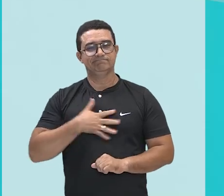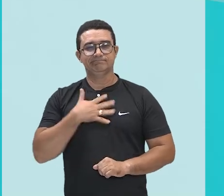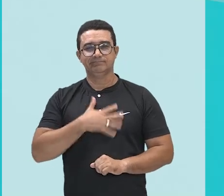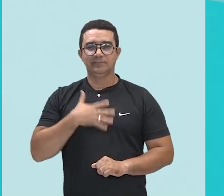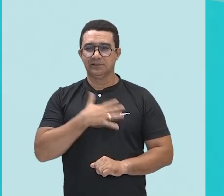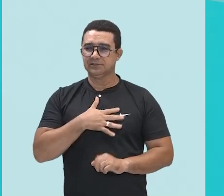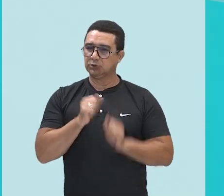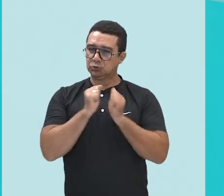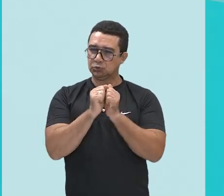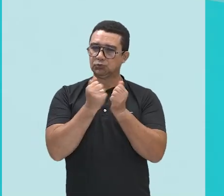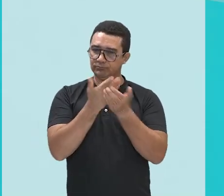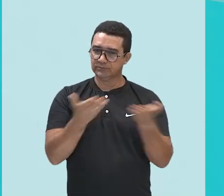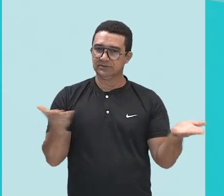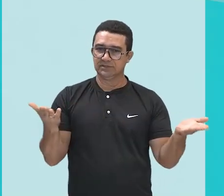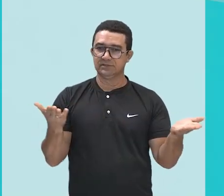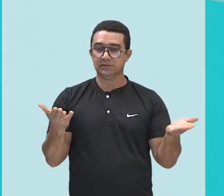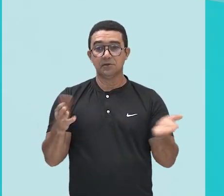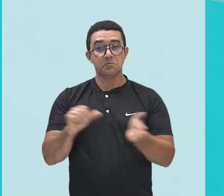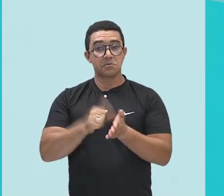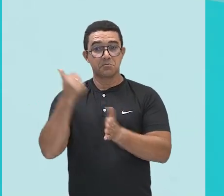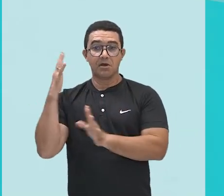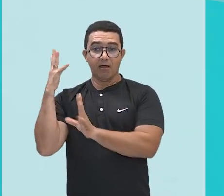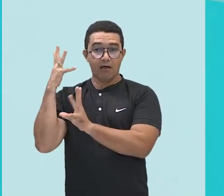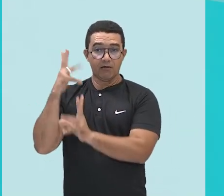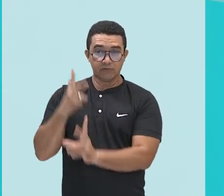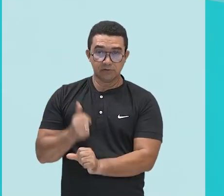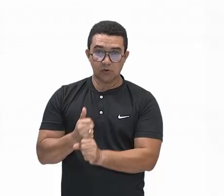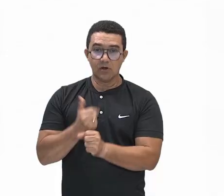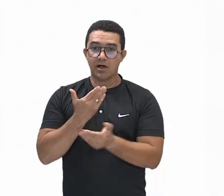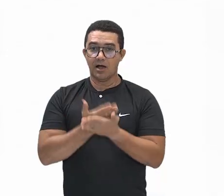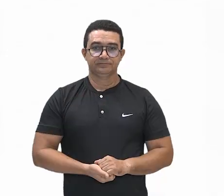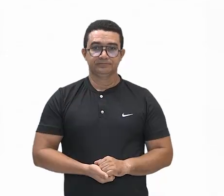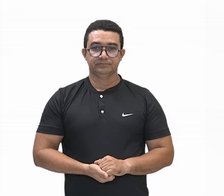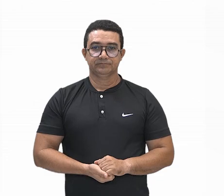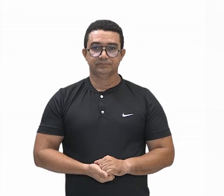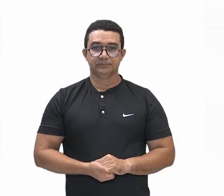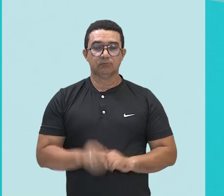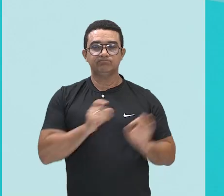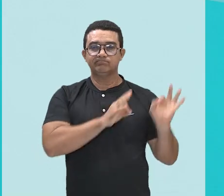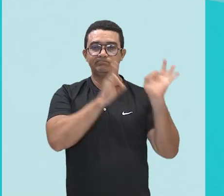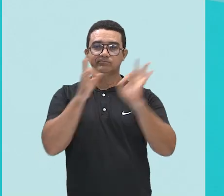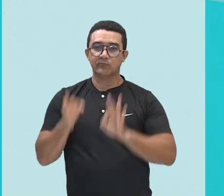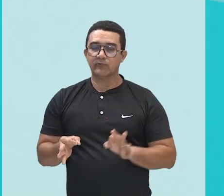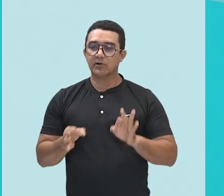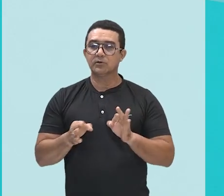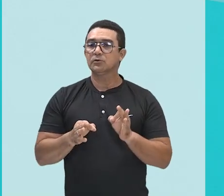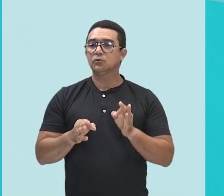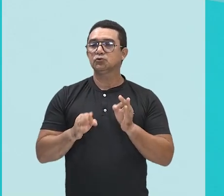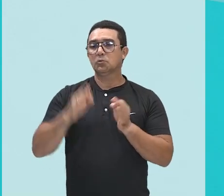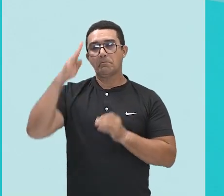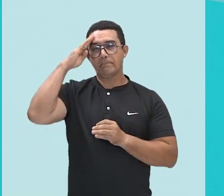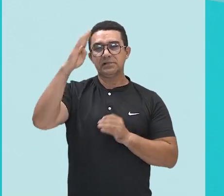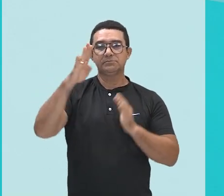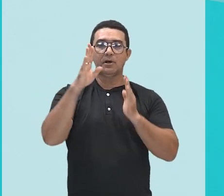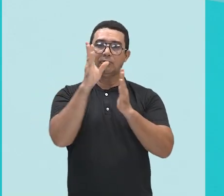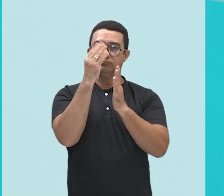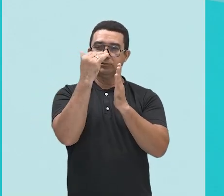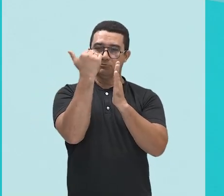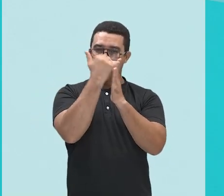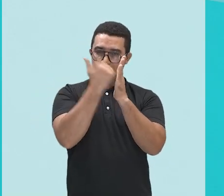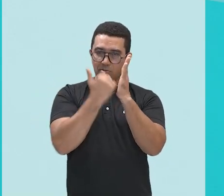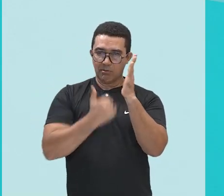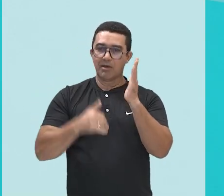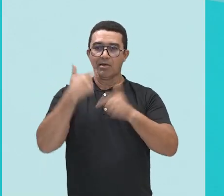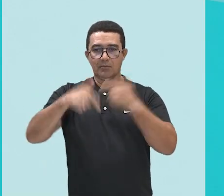aqui para fazer a aula número 5, Revisão e Avaliação. Acompanhe junto comigo aí os principais